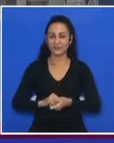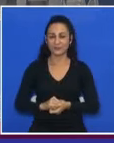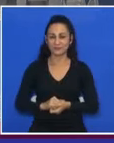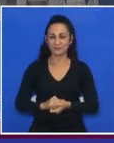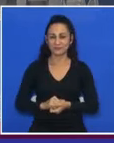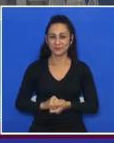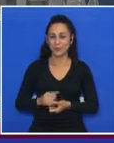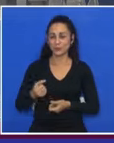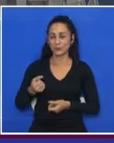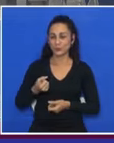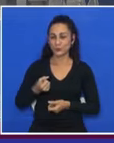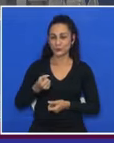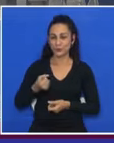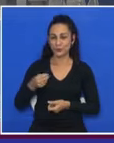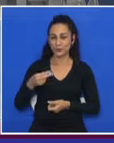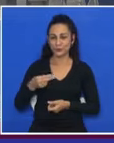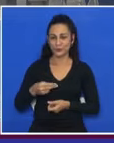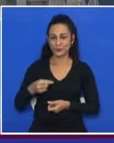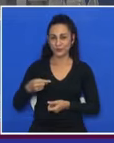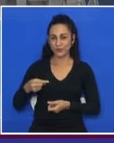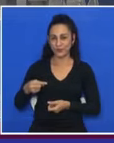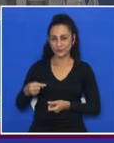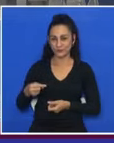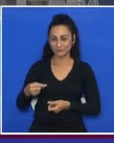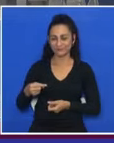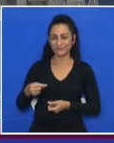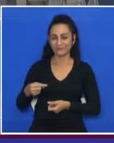Número 21.